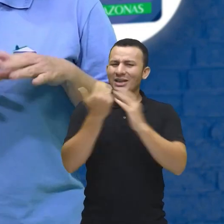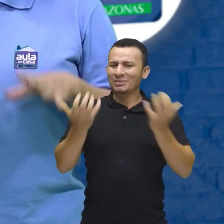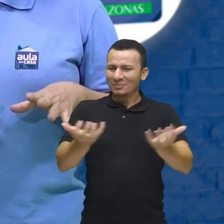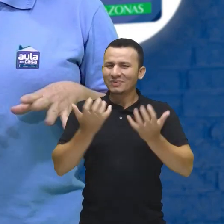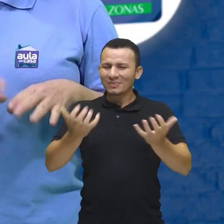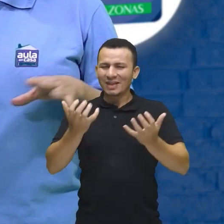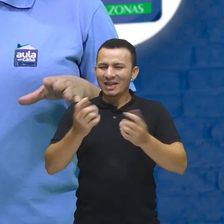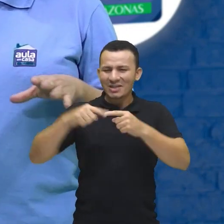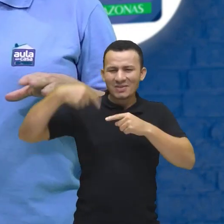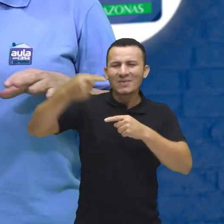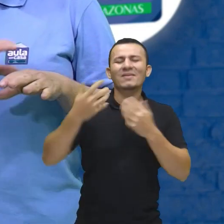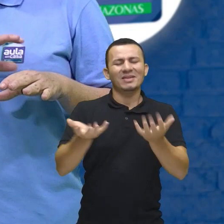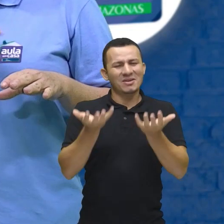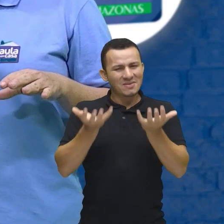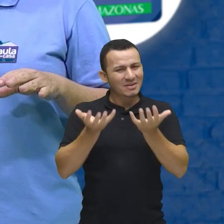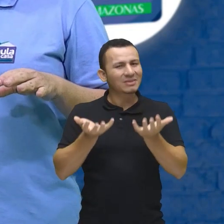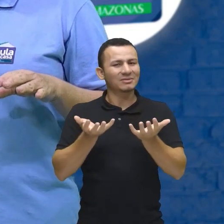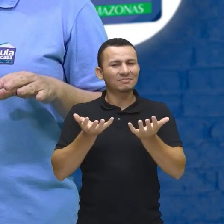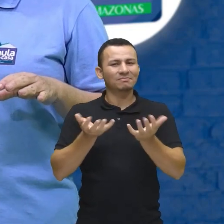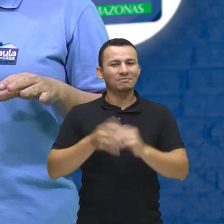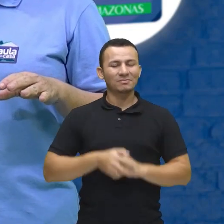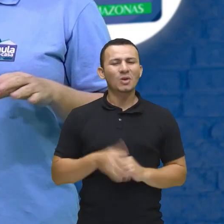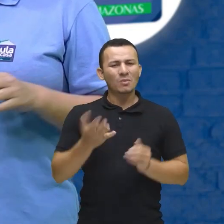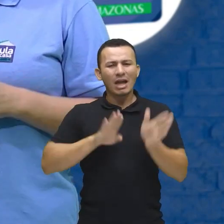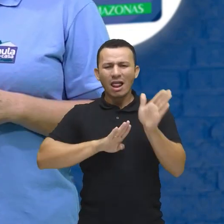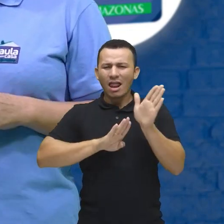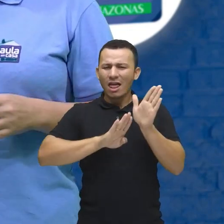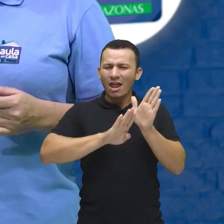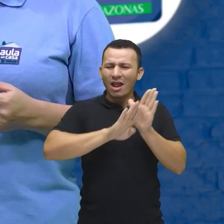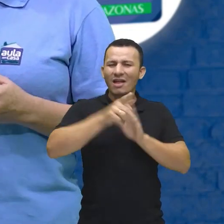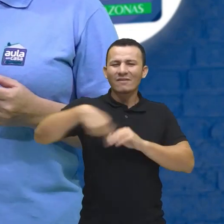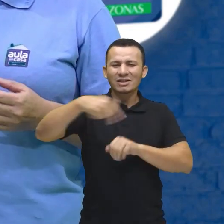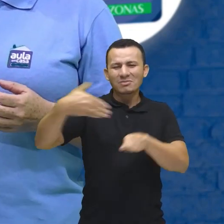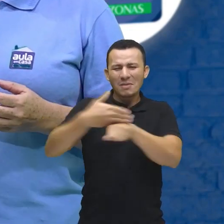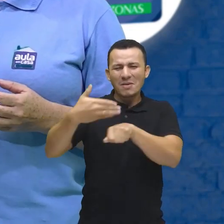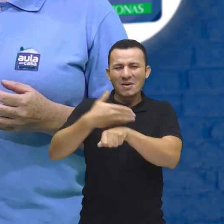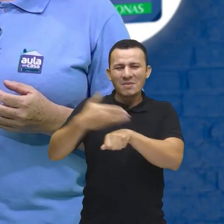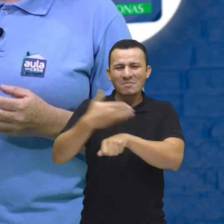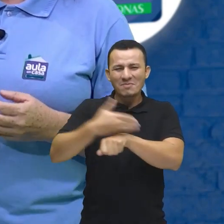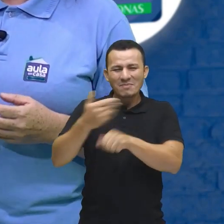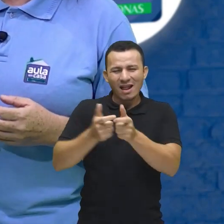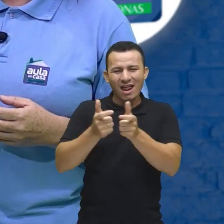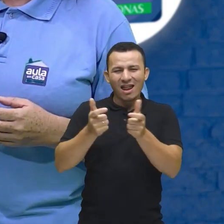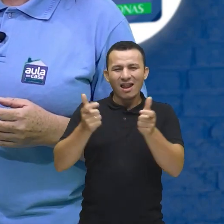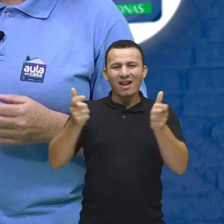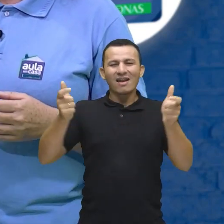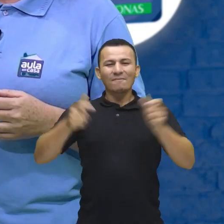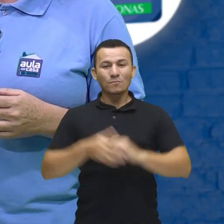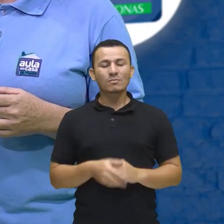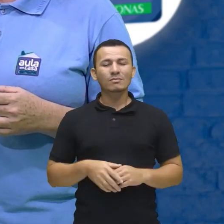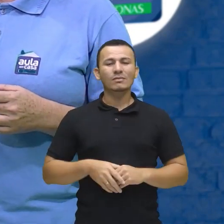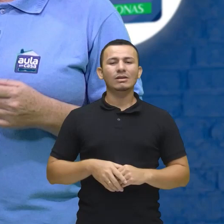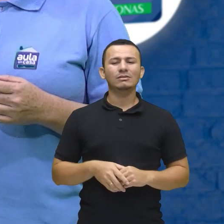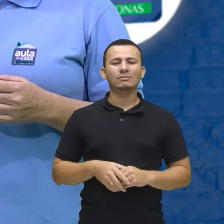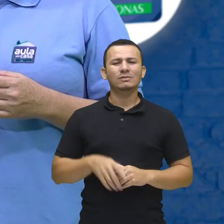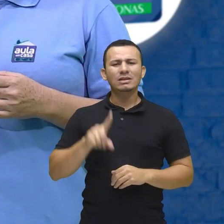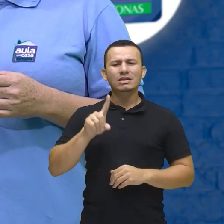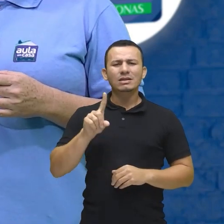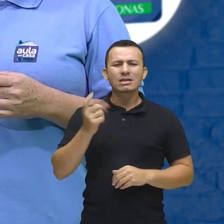próxima eu vou querer mais, muito mais, esse gráfico crescendo aí de monte. Temos 10, né, 16, eu